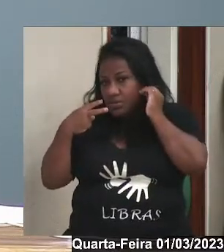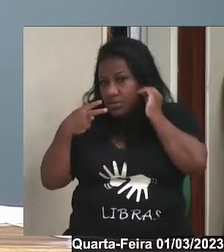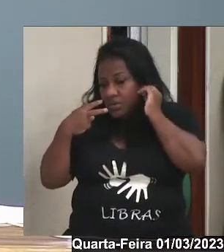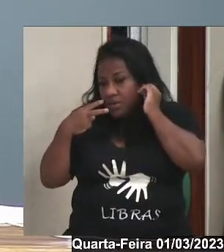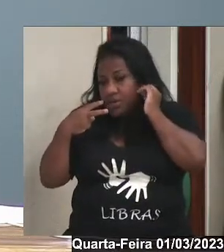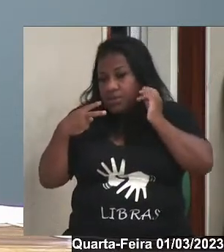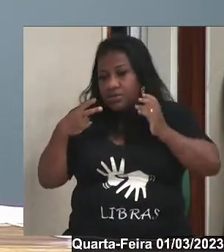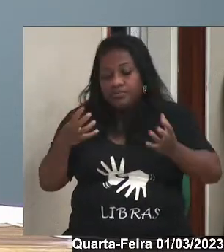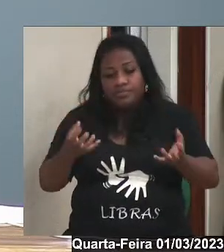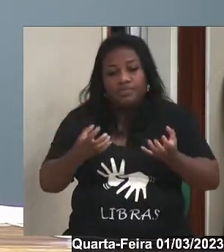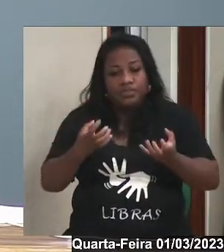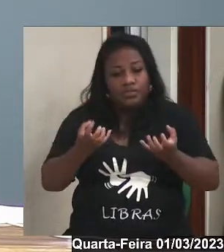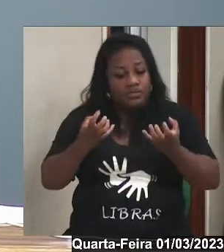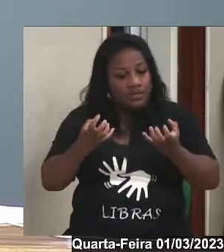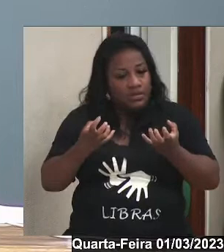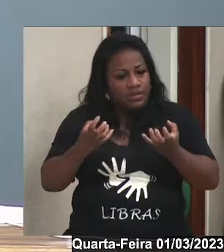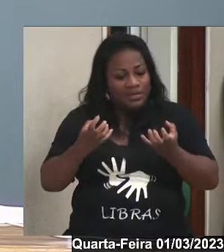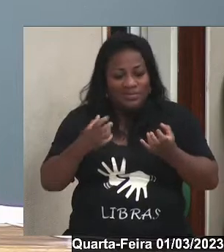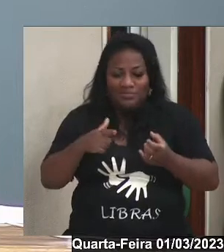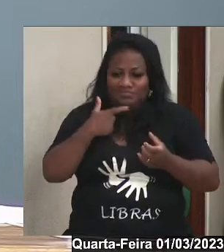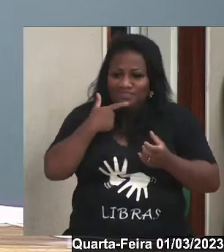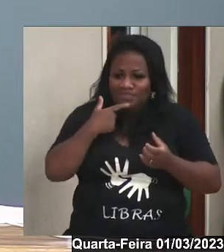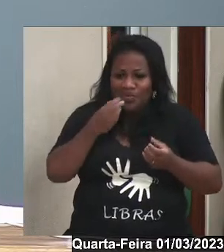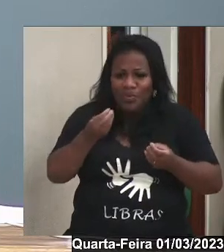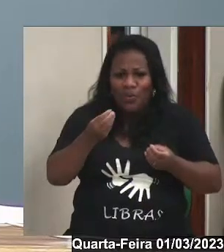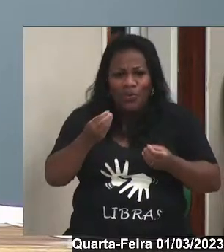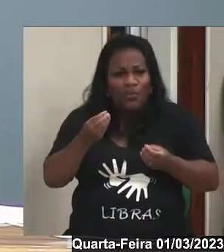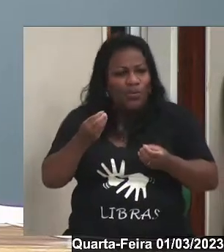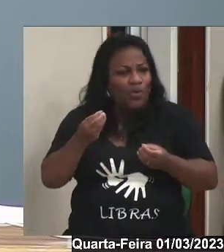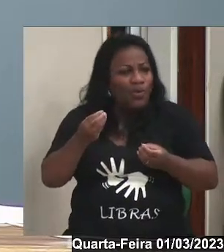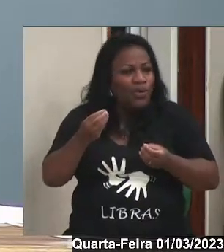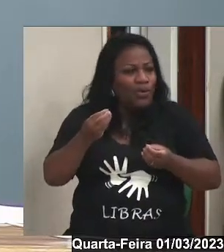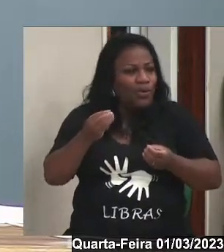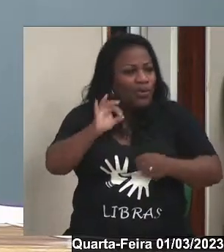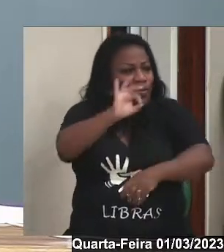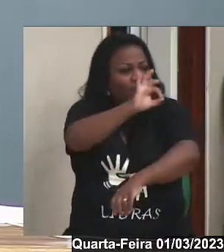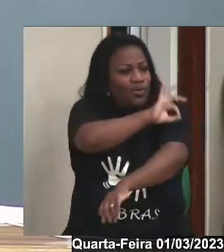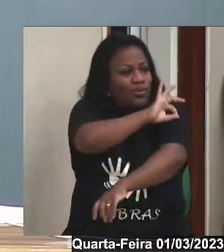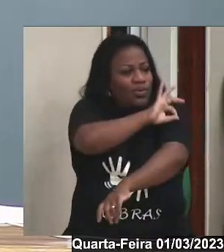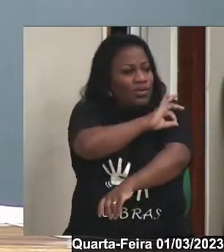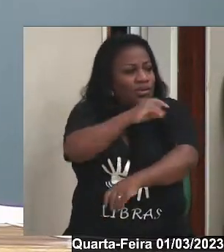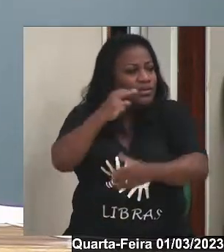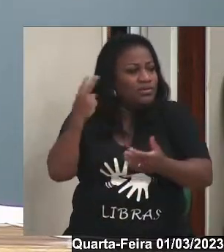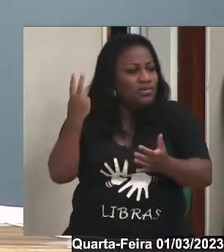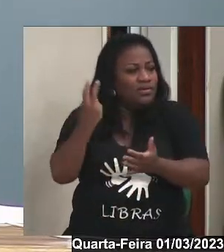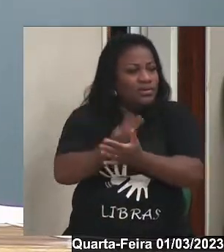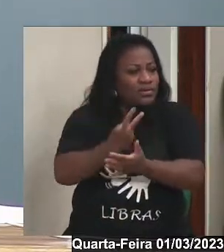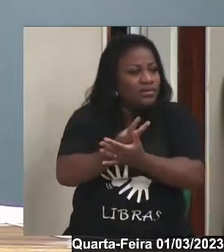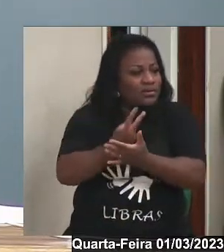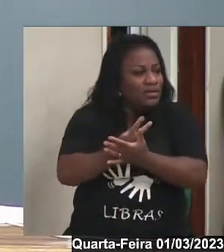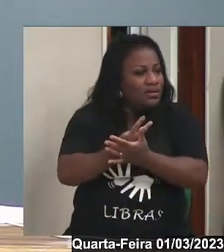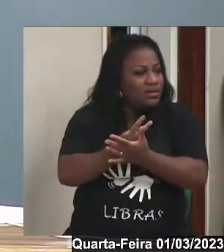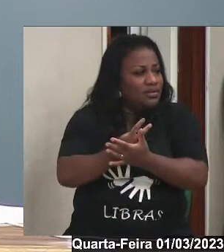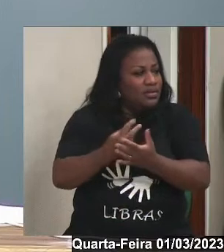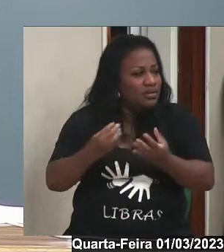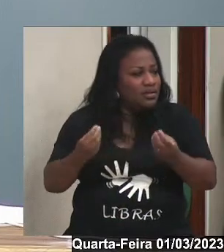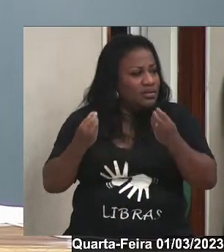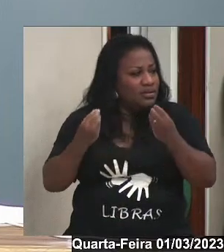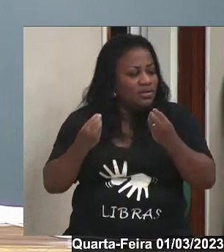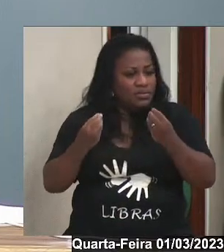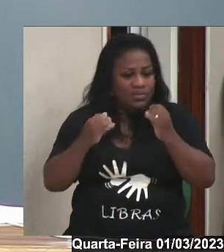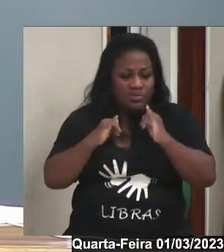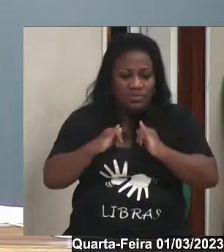coisas, mas o que eu entendi você dizer é que o GCM está totalmente errado. Eu discordo, senhor, eu discordo. Quando o